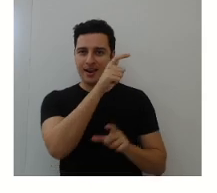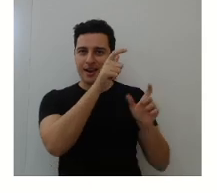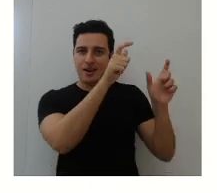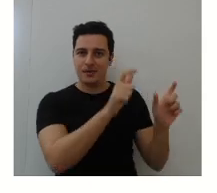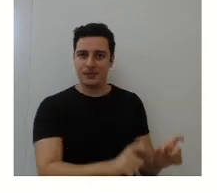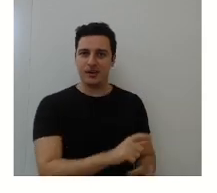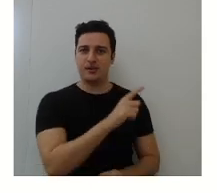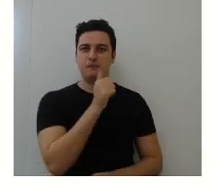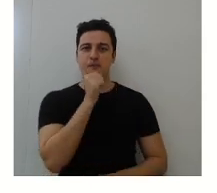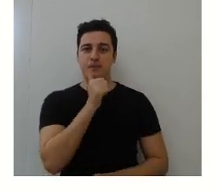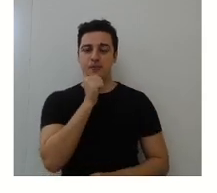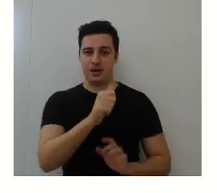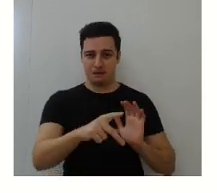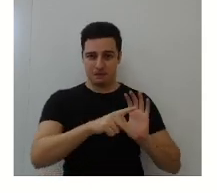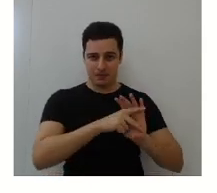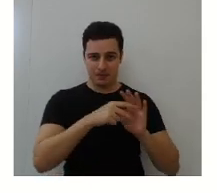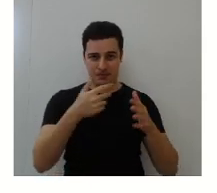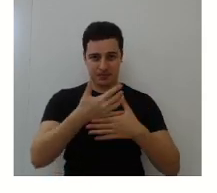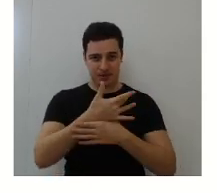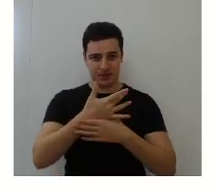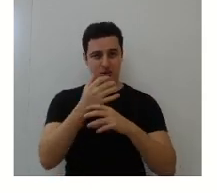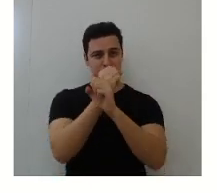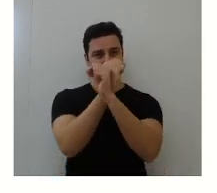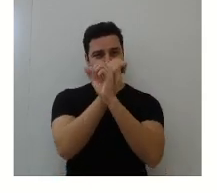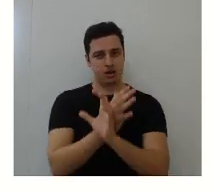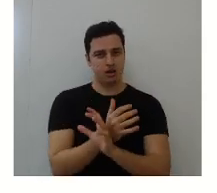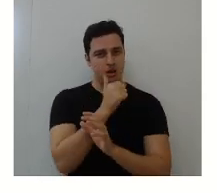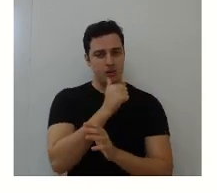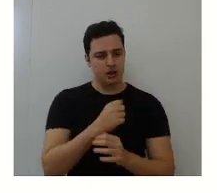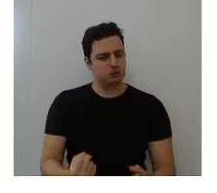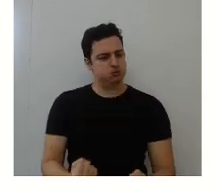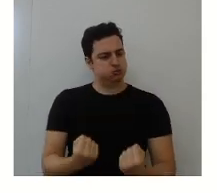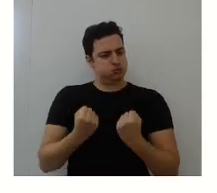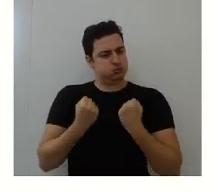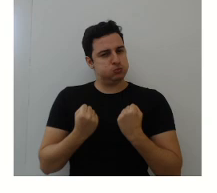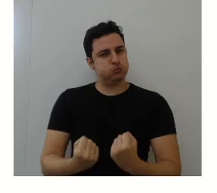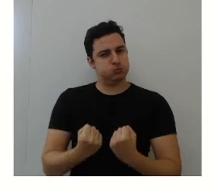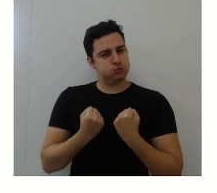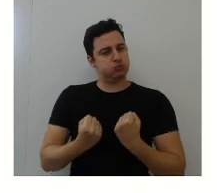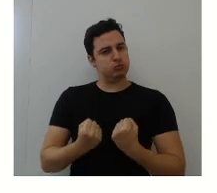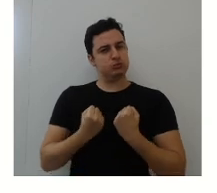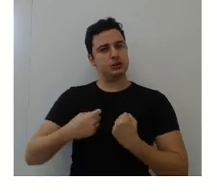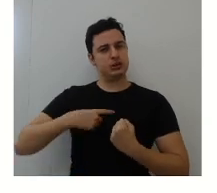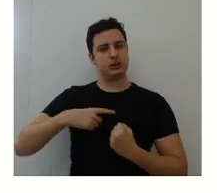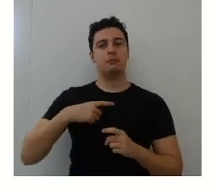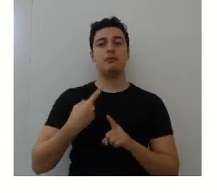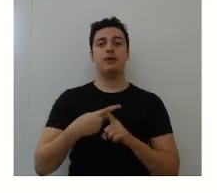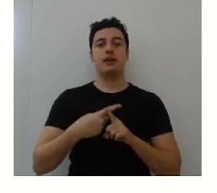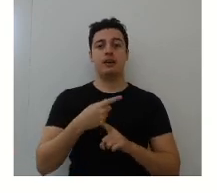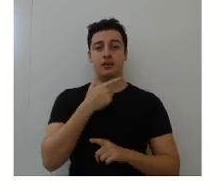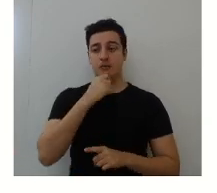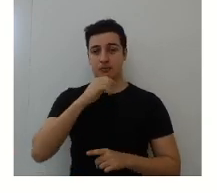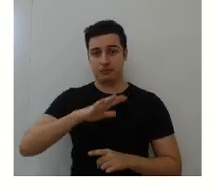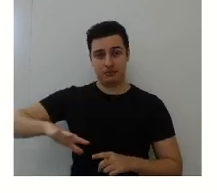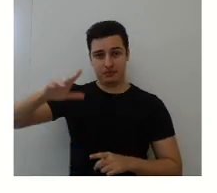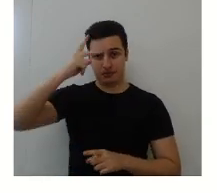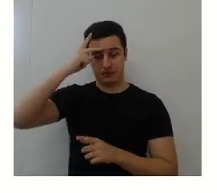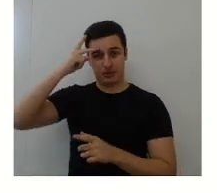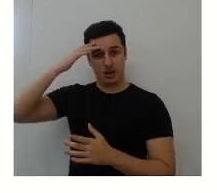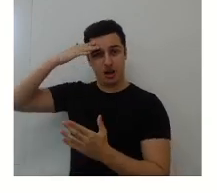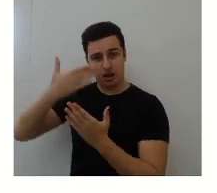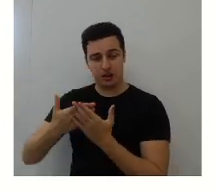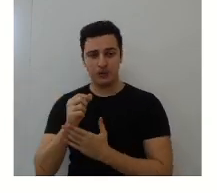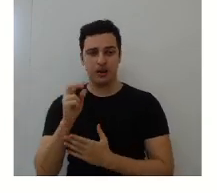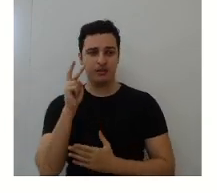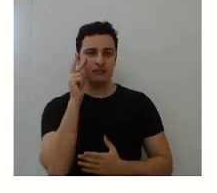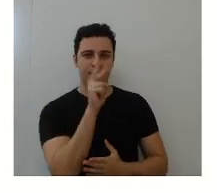exercícios físicos, porque na visão espartana, mulheres fortes geram filhos fortes. Lembrando que na cidade